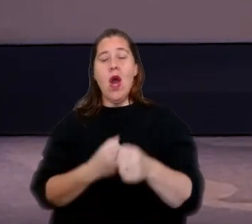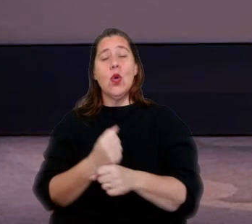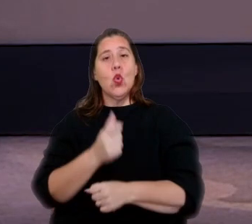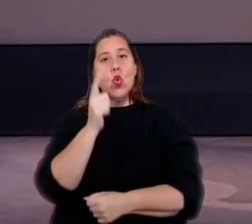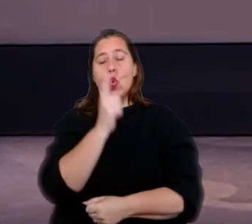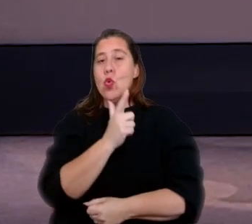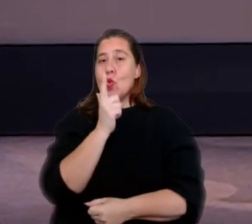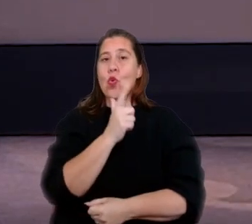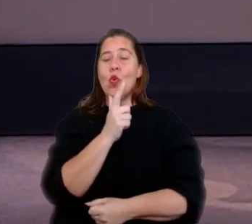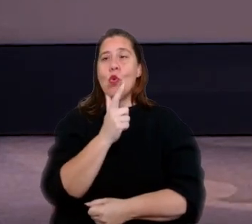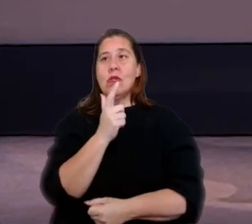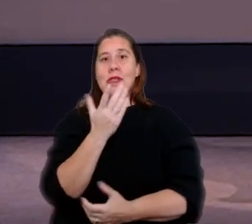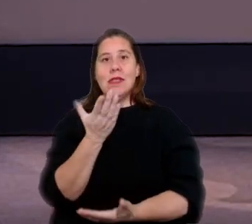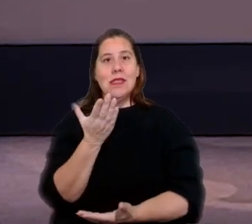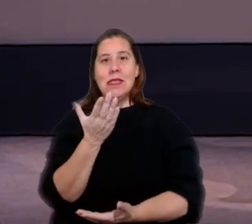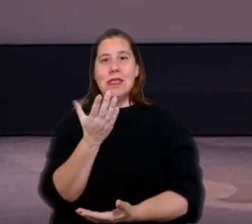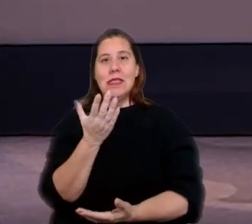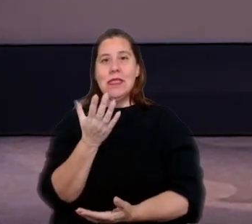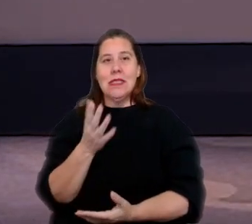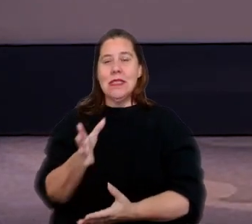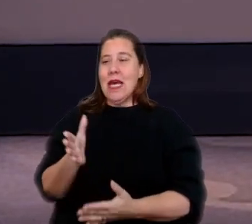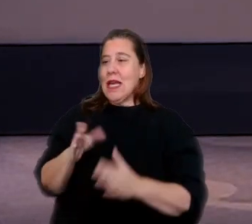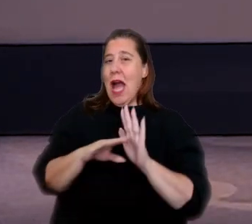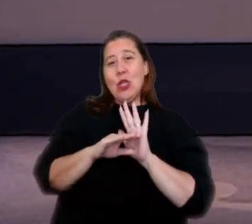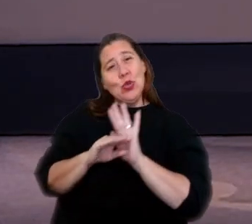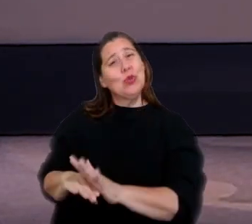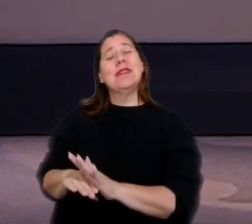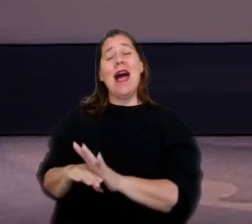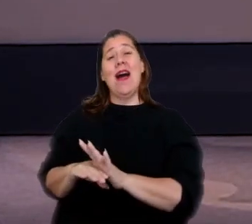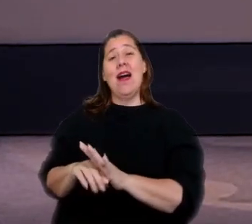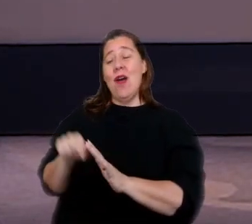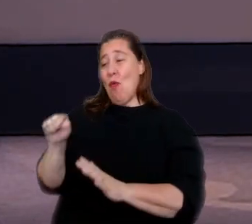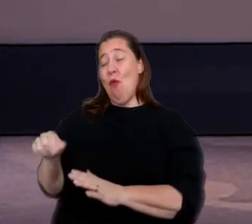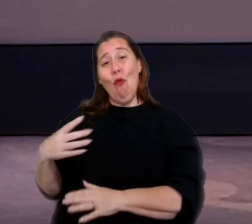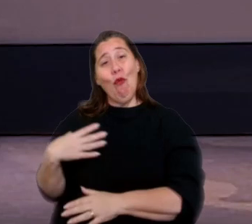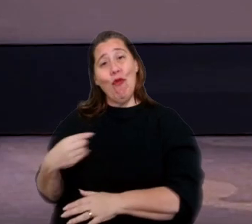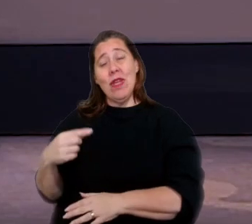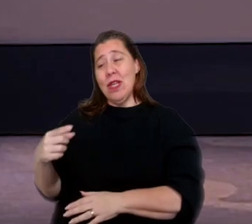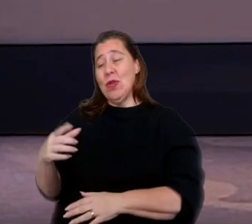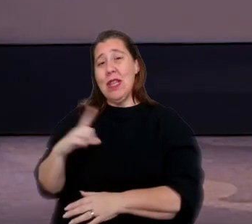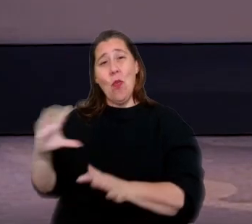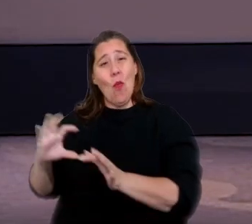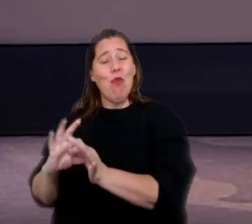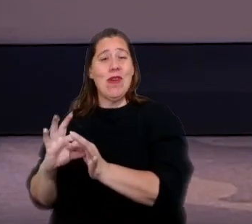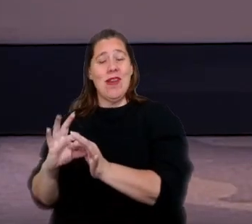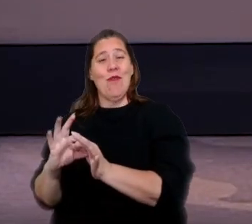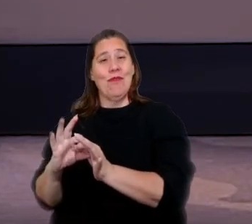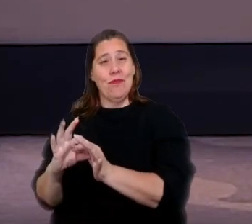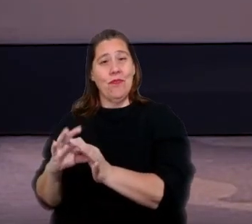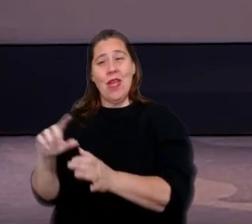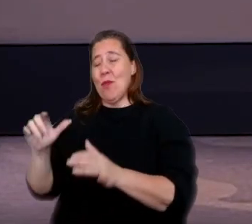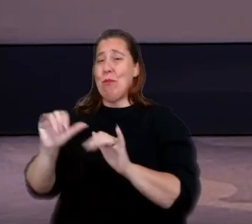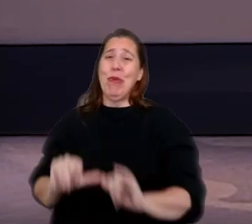durante um ano não consegue entrar nesse vazio do filho e estabelecer uma conexão com ele. Para mim, de tudo